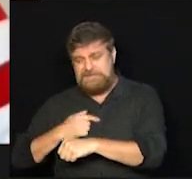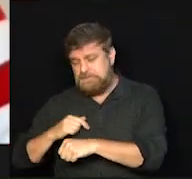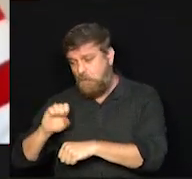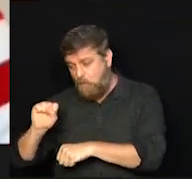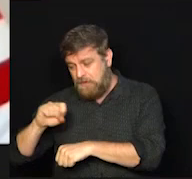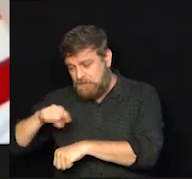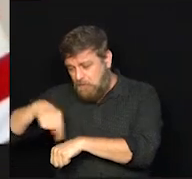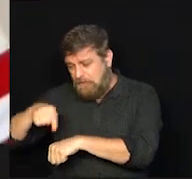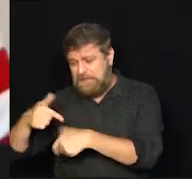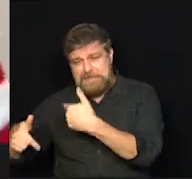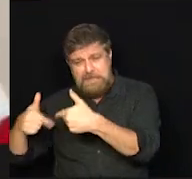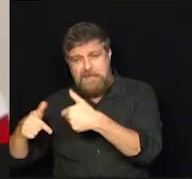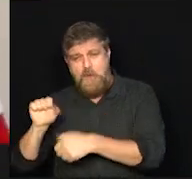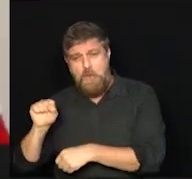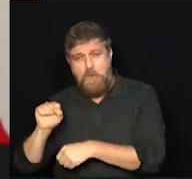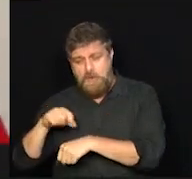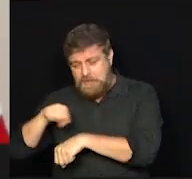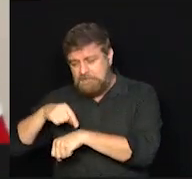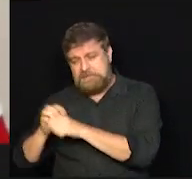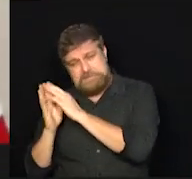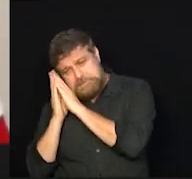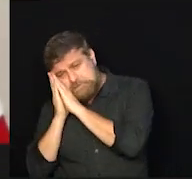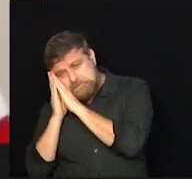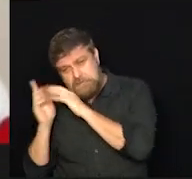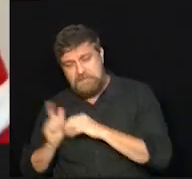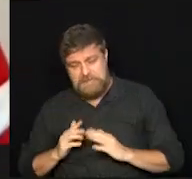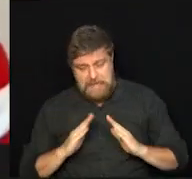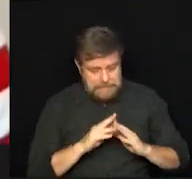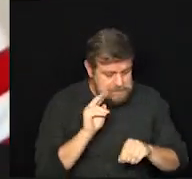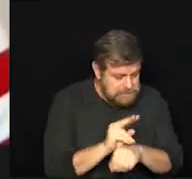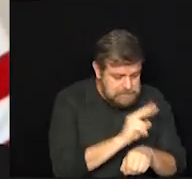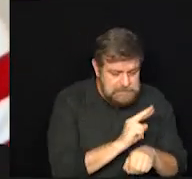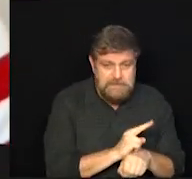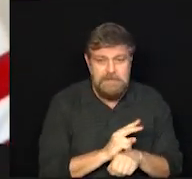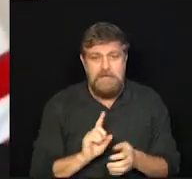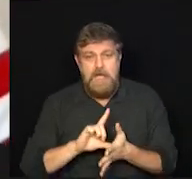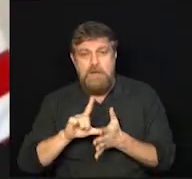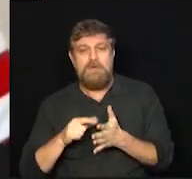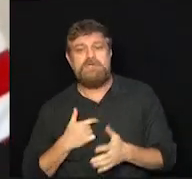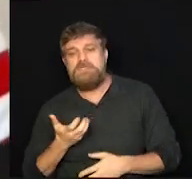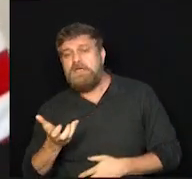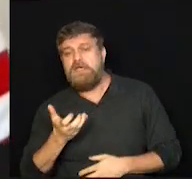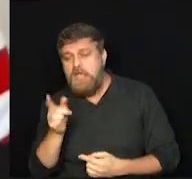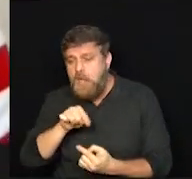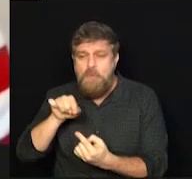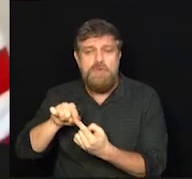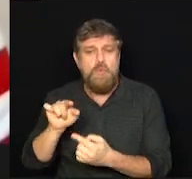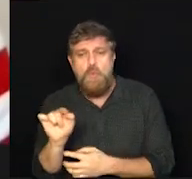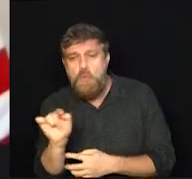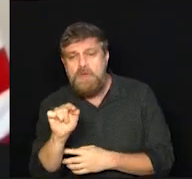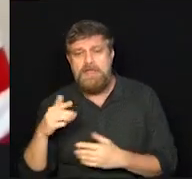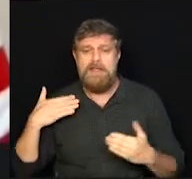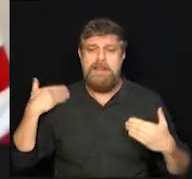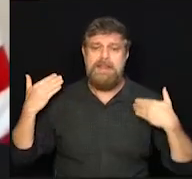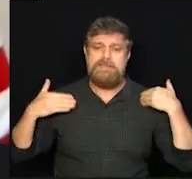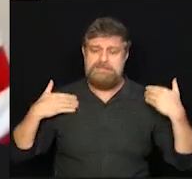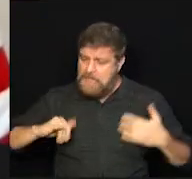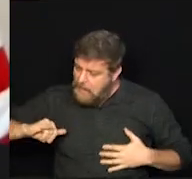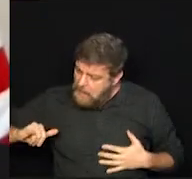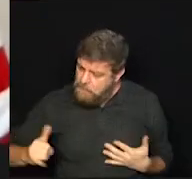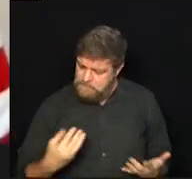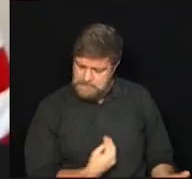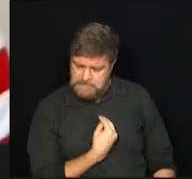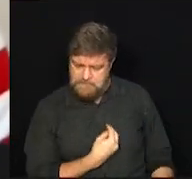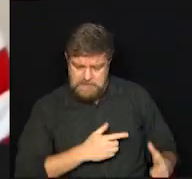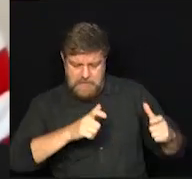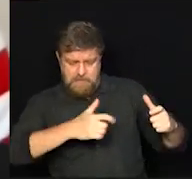sono e mais as nossas manutenções domésticas e depois a gente busca exatamente o lazer né esses